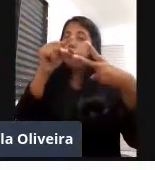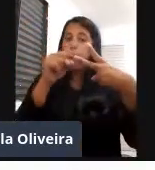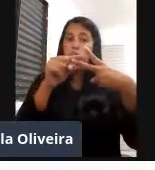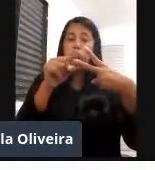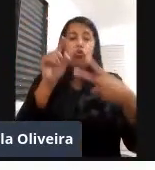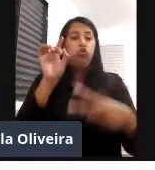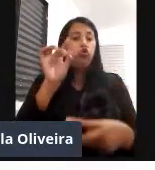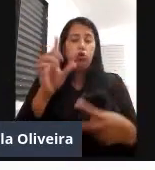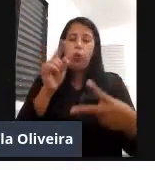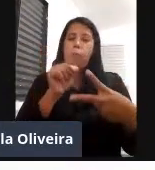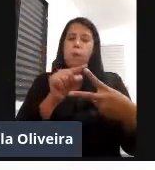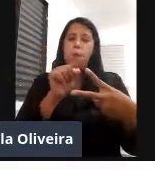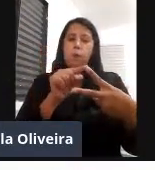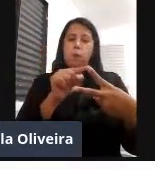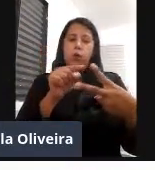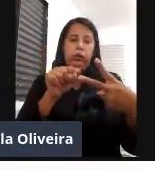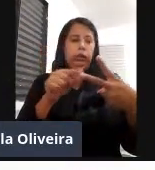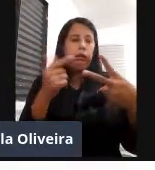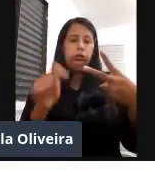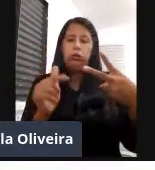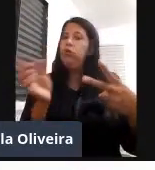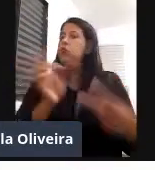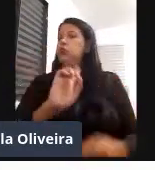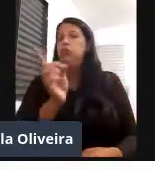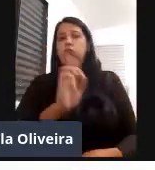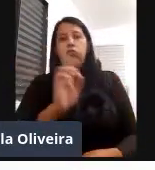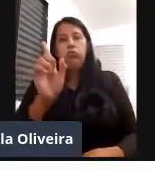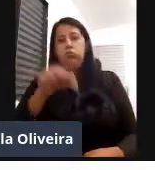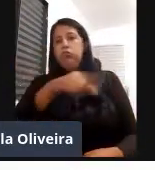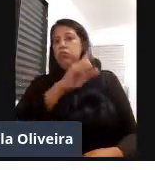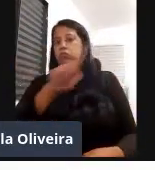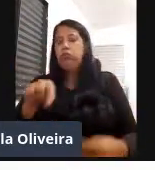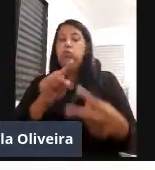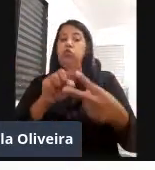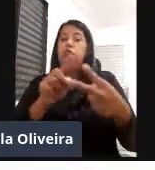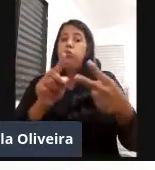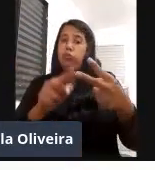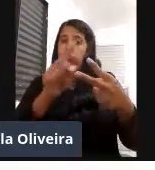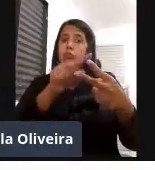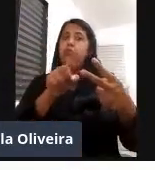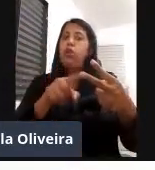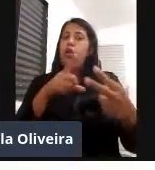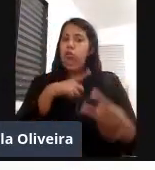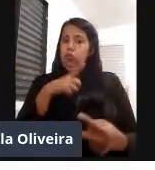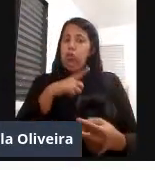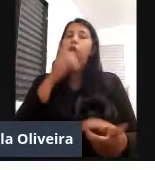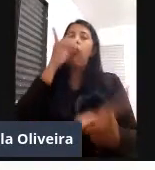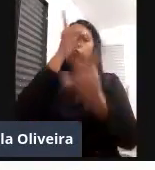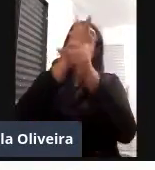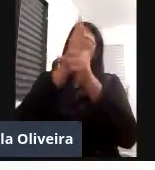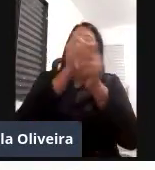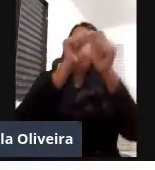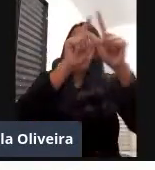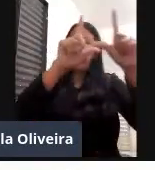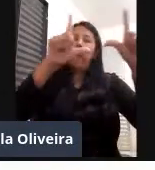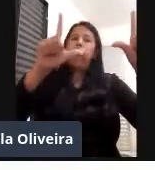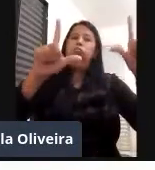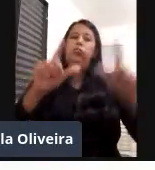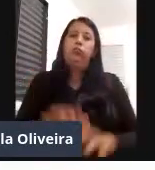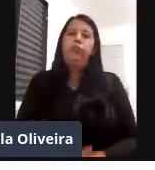só esse material que só tem o termo tecnologia. Não, o computador não vai pesquisar quando usar a expressão